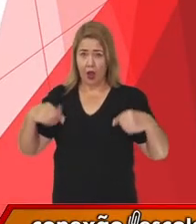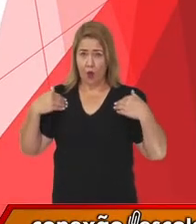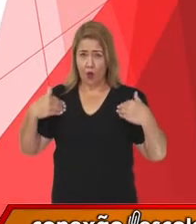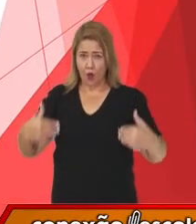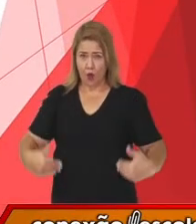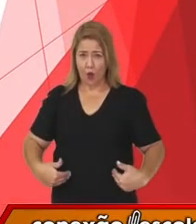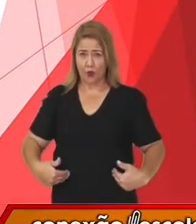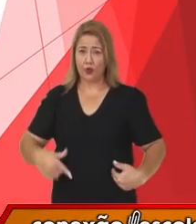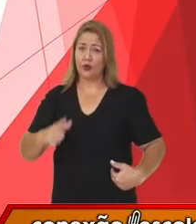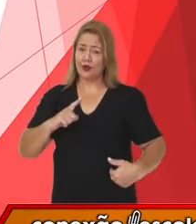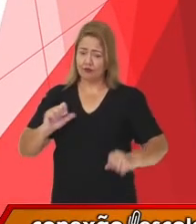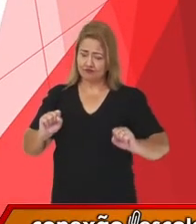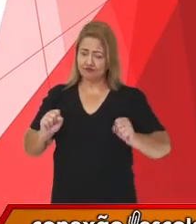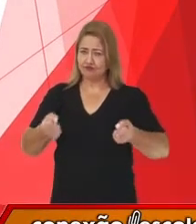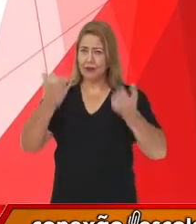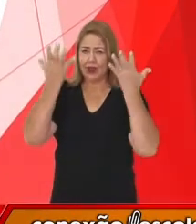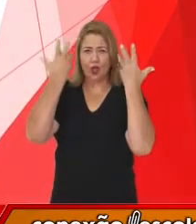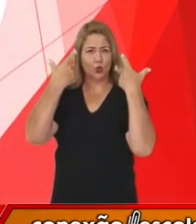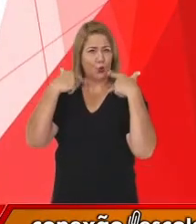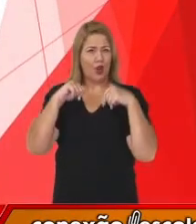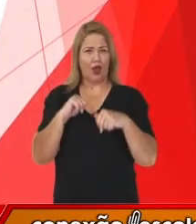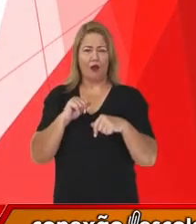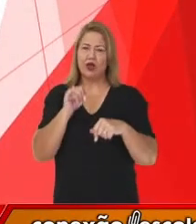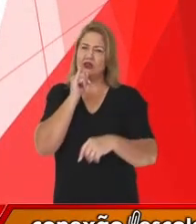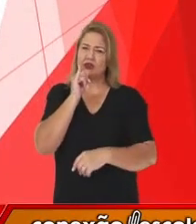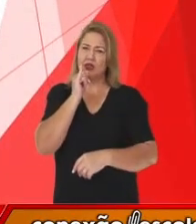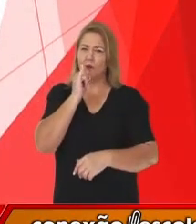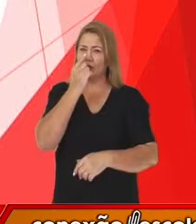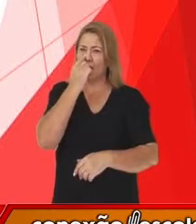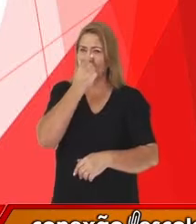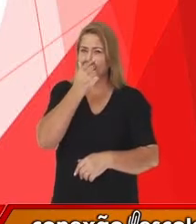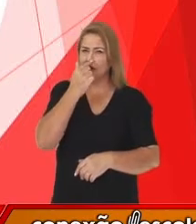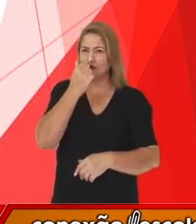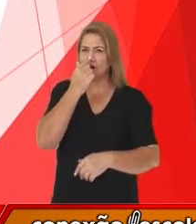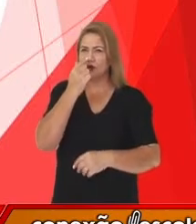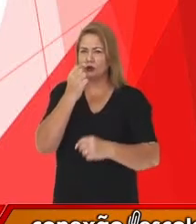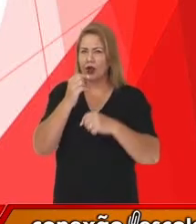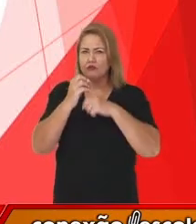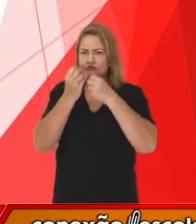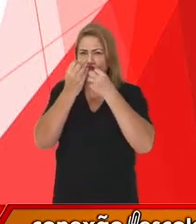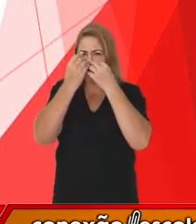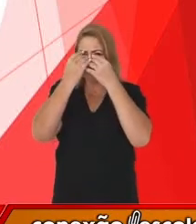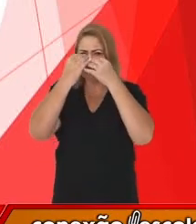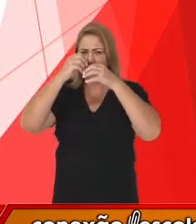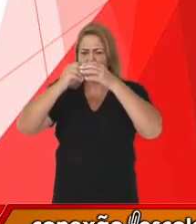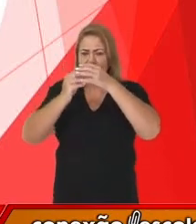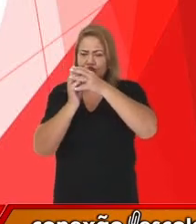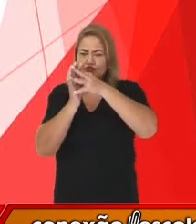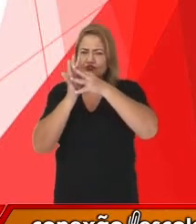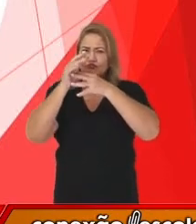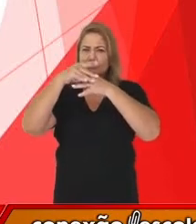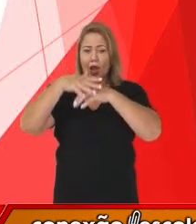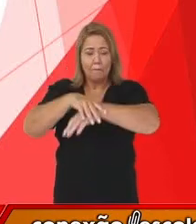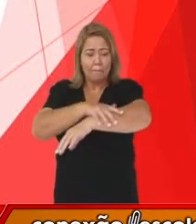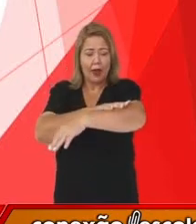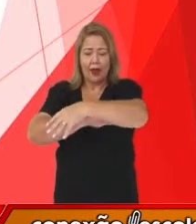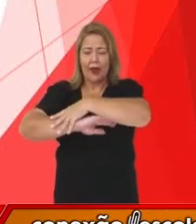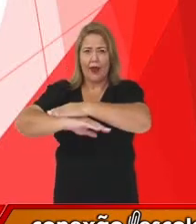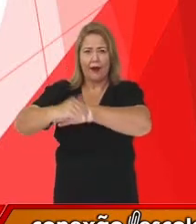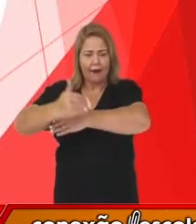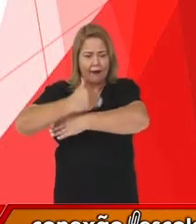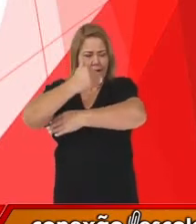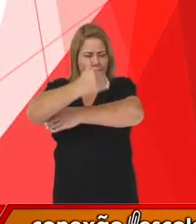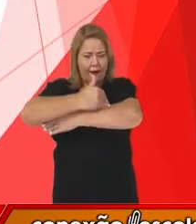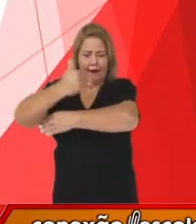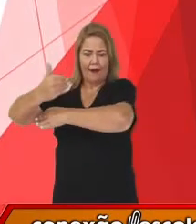exemplo, o nariz, que filtra as impurezas que estão ali no ar. Nós temos também a nossa própria pele, que nos protege de agentes